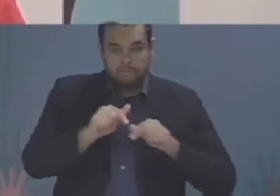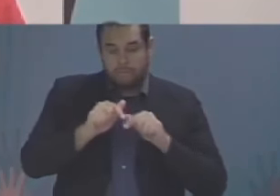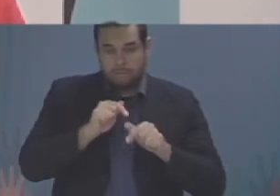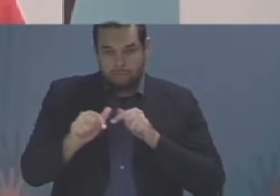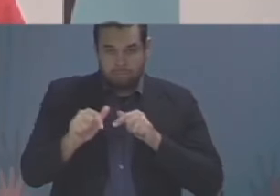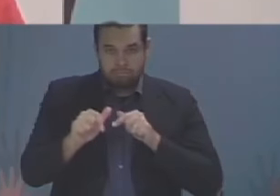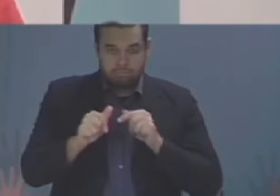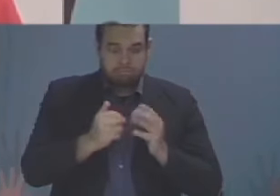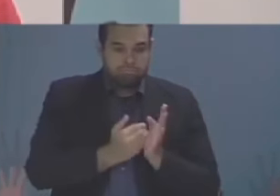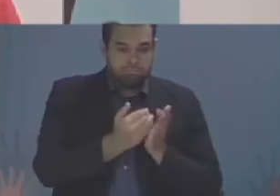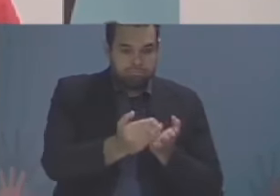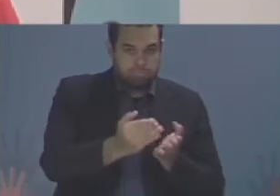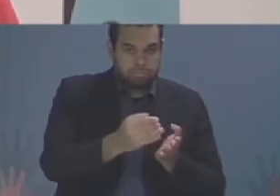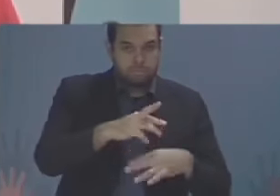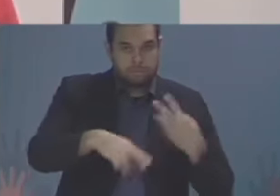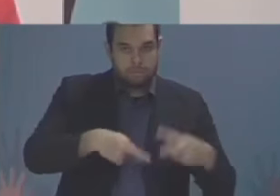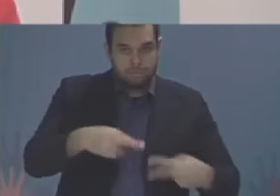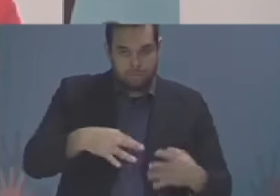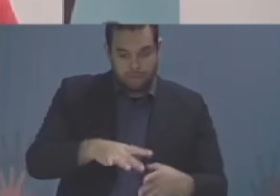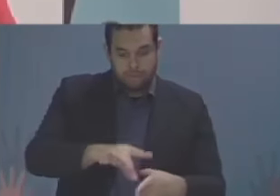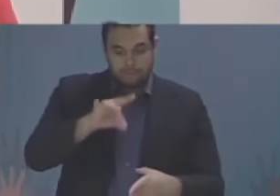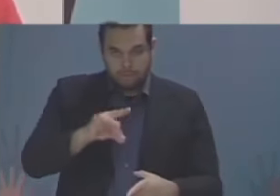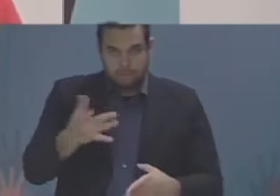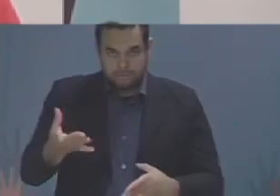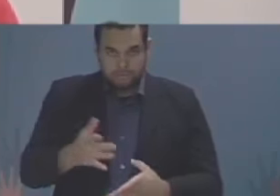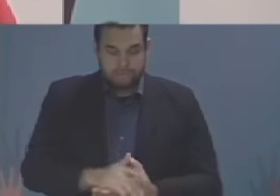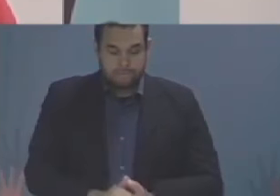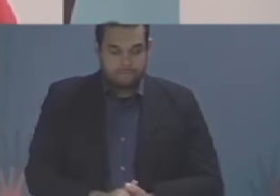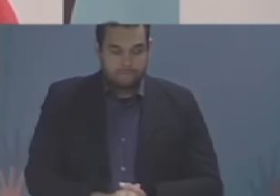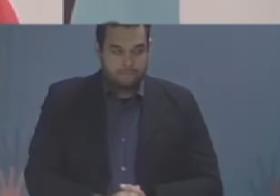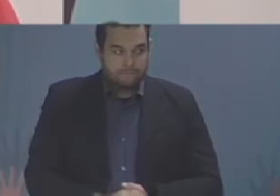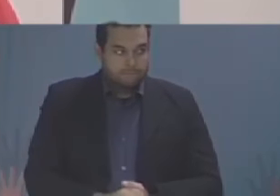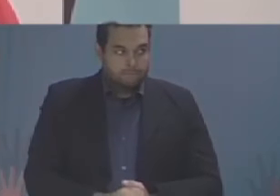obedecerá à ordem do sorteio. Pode realizar, por favor.